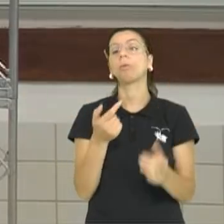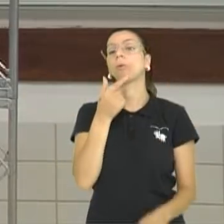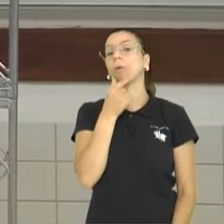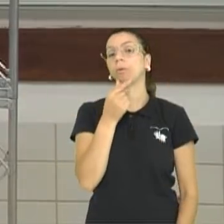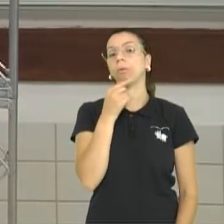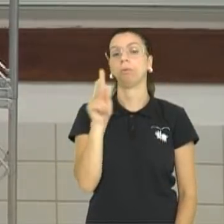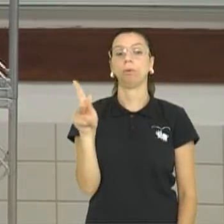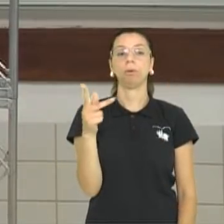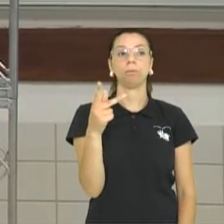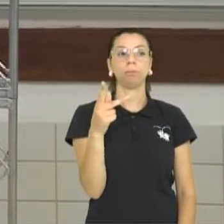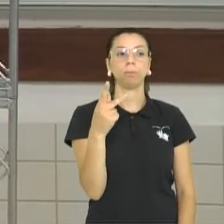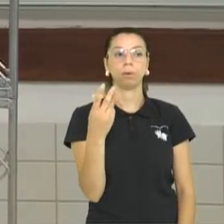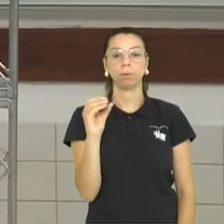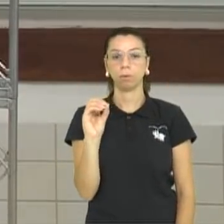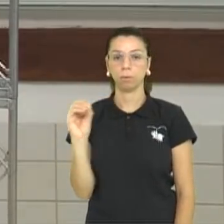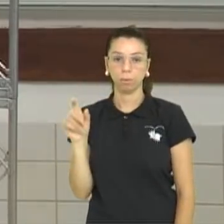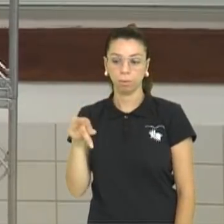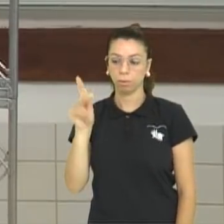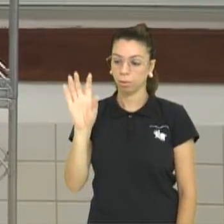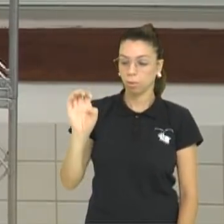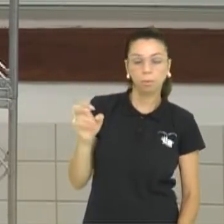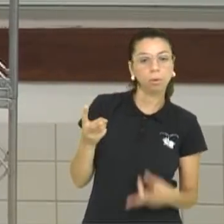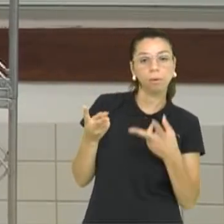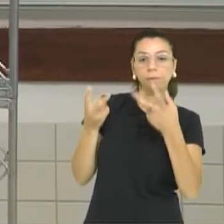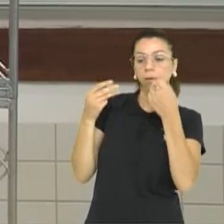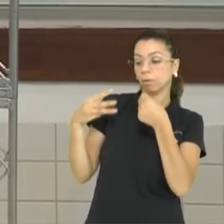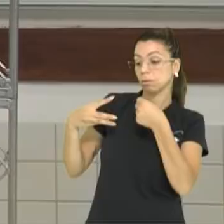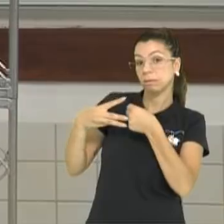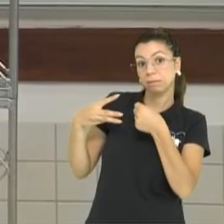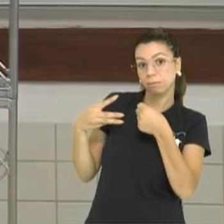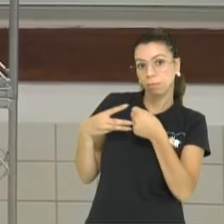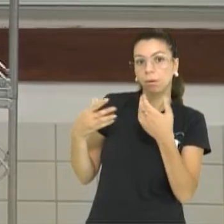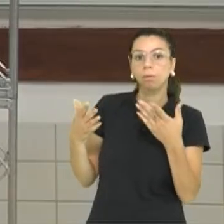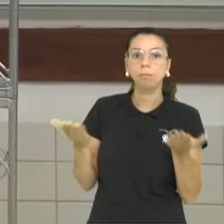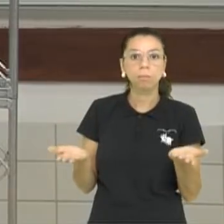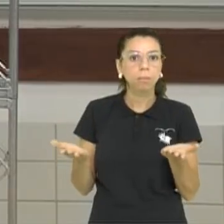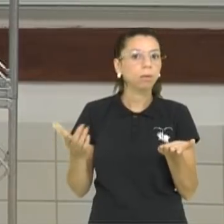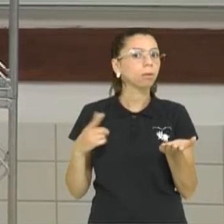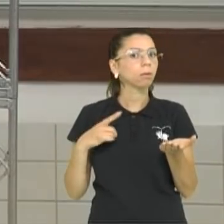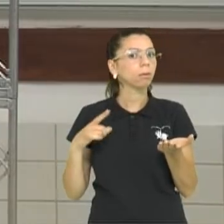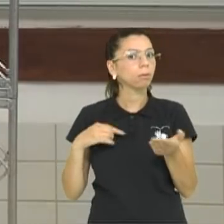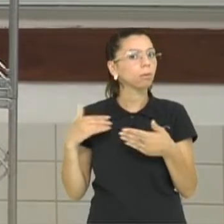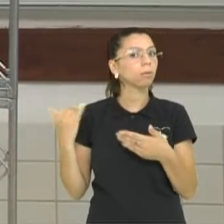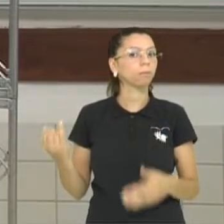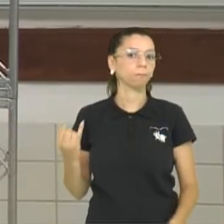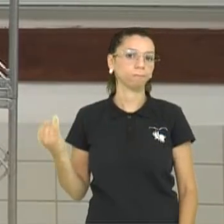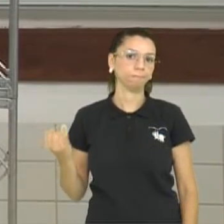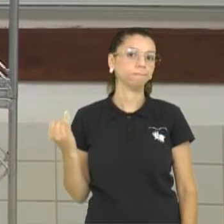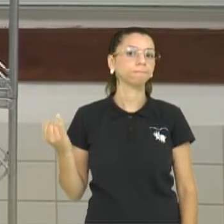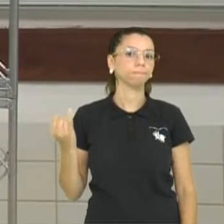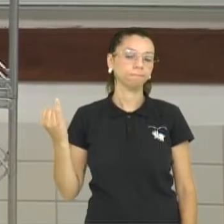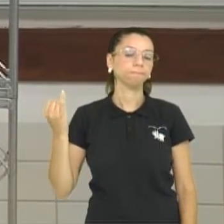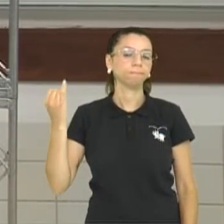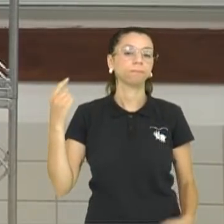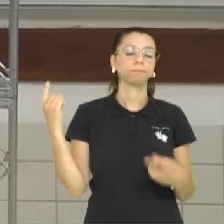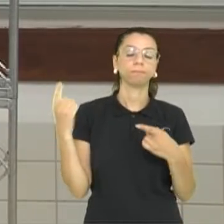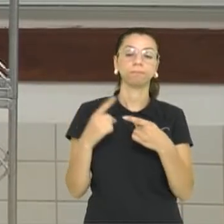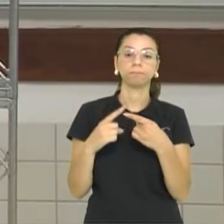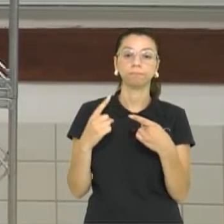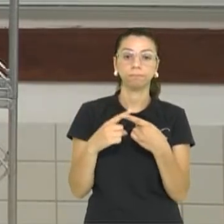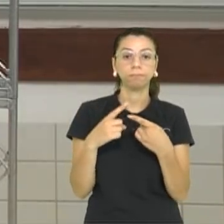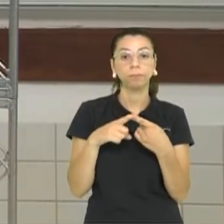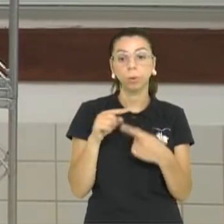não tenha visto a célula no primeiro momento, ele foi muito importante, porque